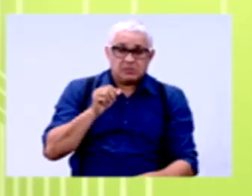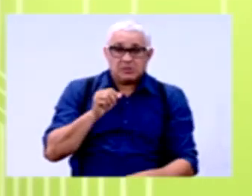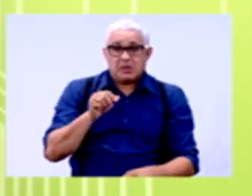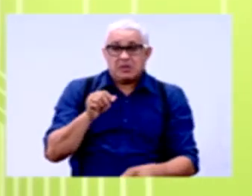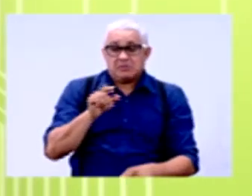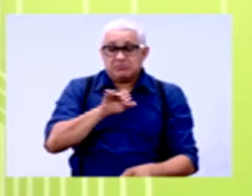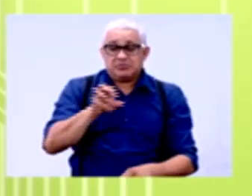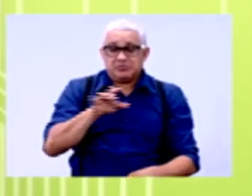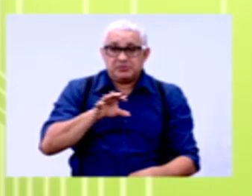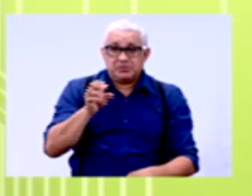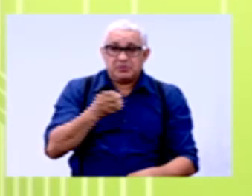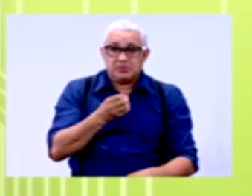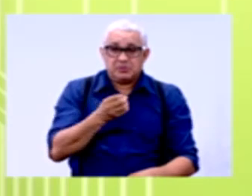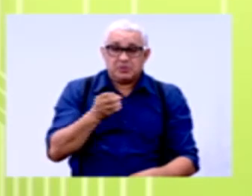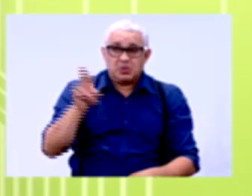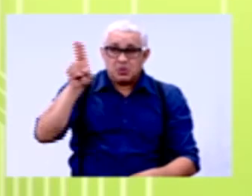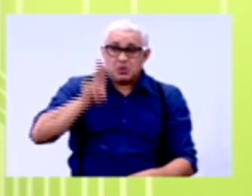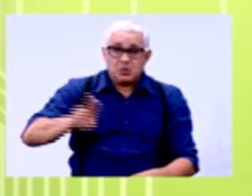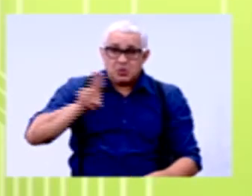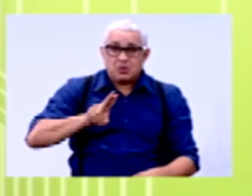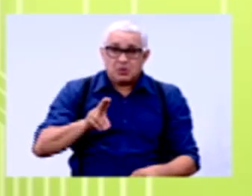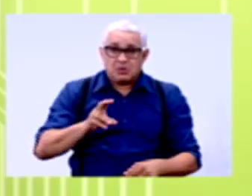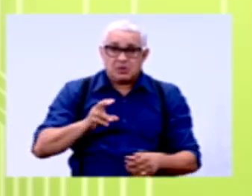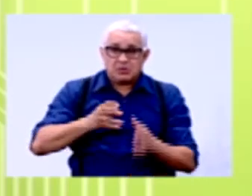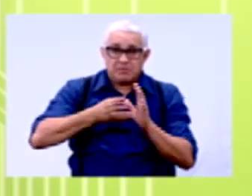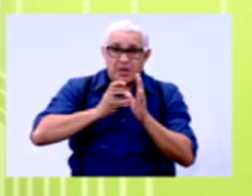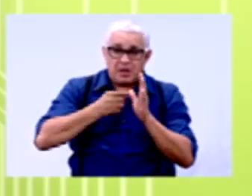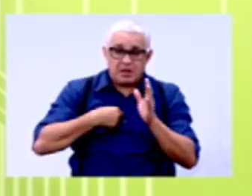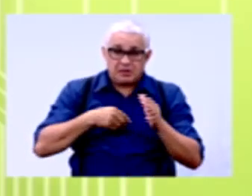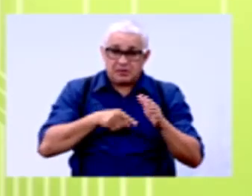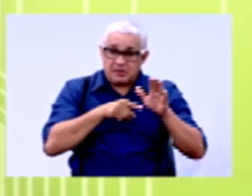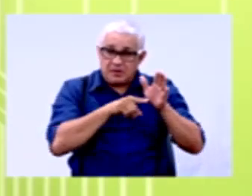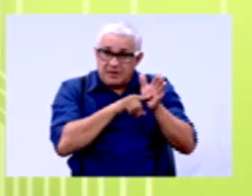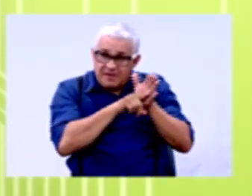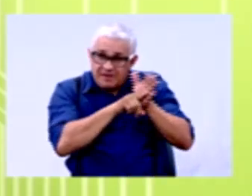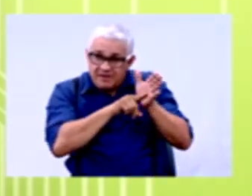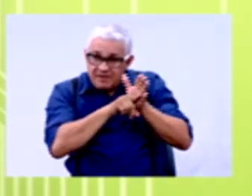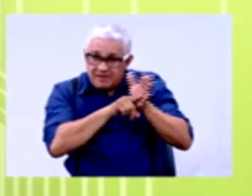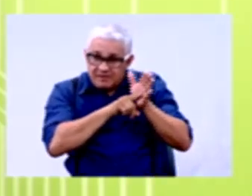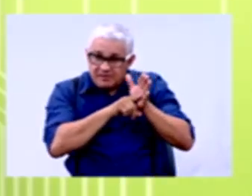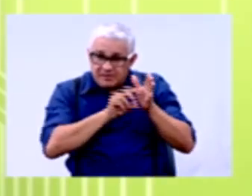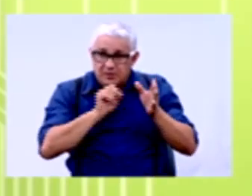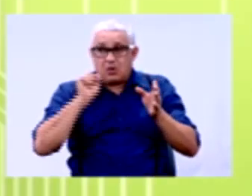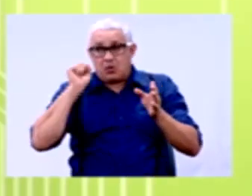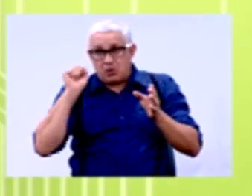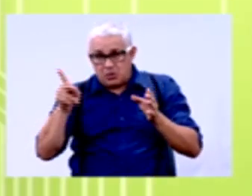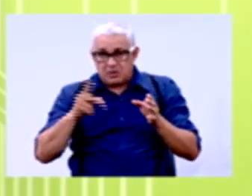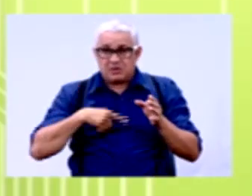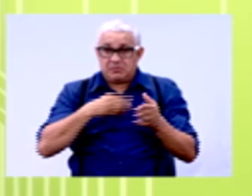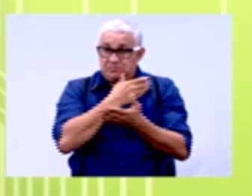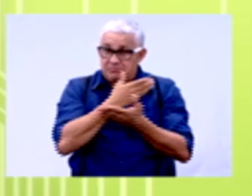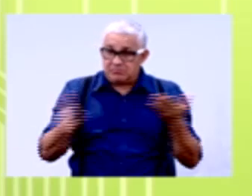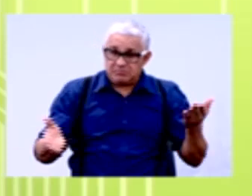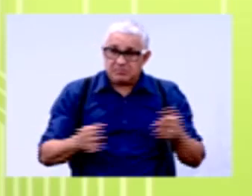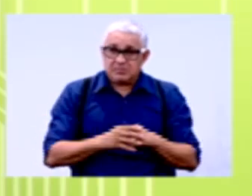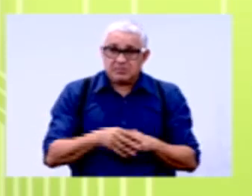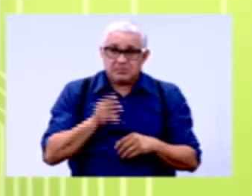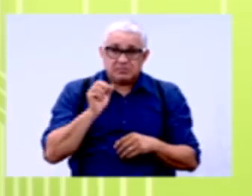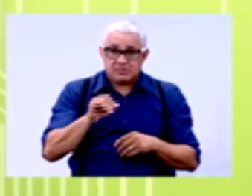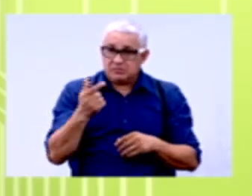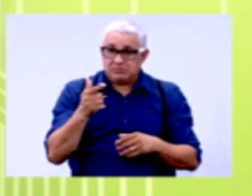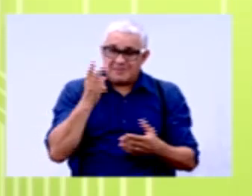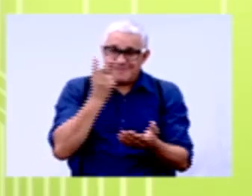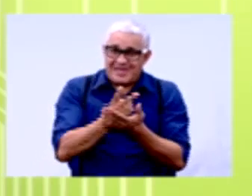digitar usuário, você fizer uma consulta no banco, retornar para ele que está ok, e se perder essa informação, você não manter aquilo